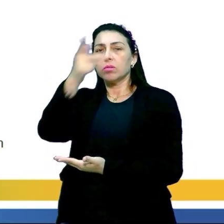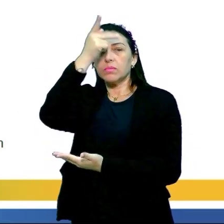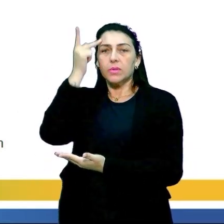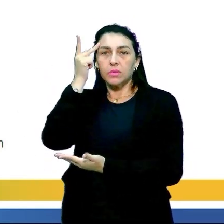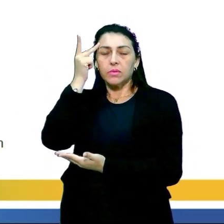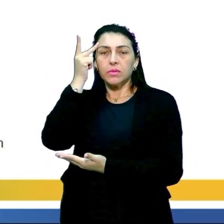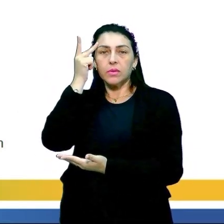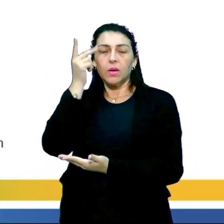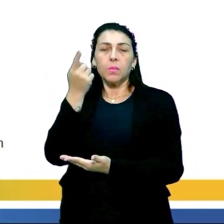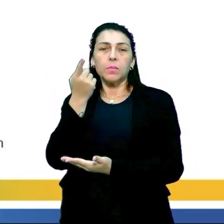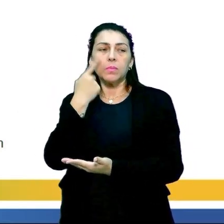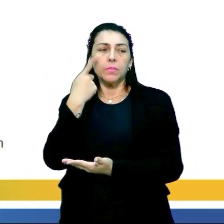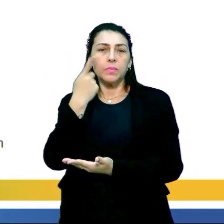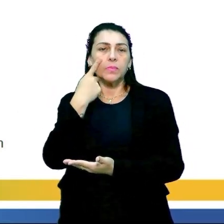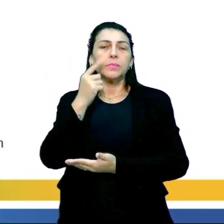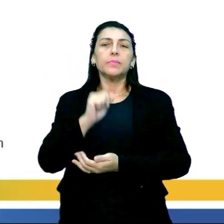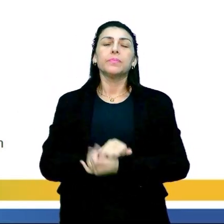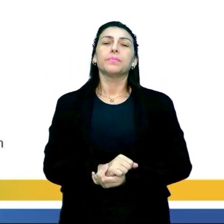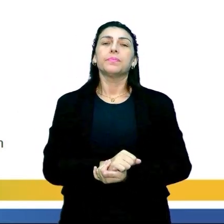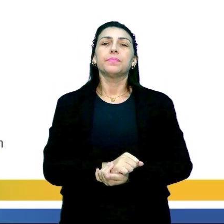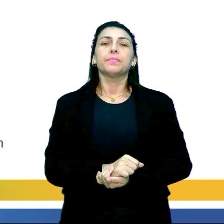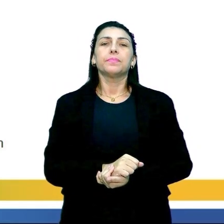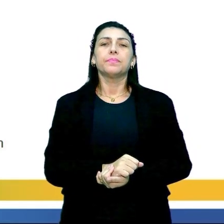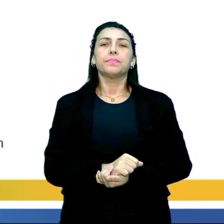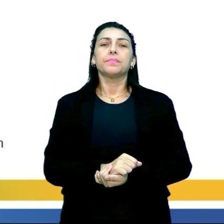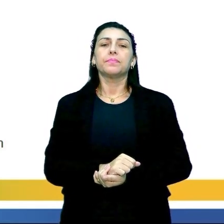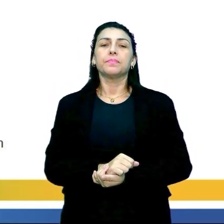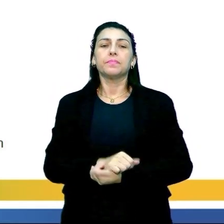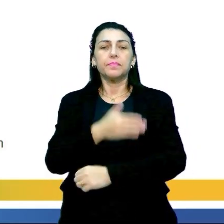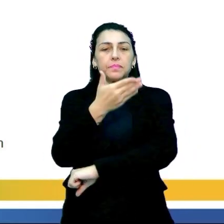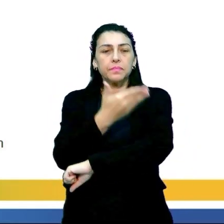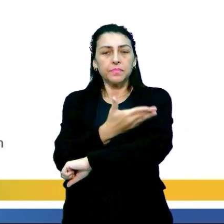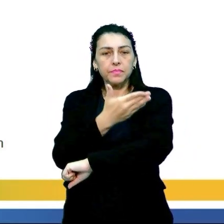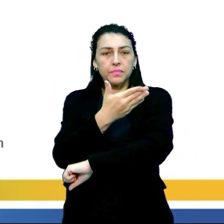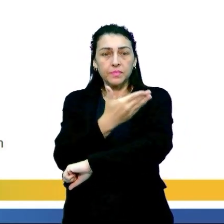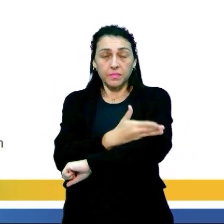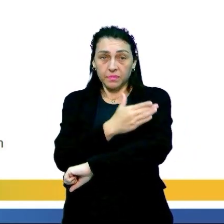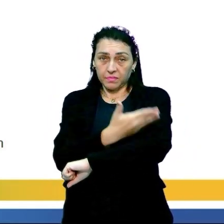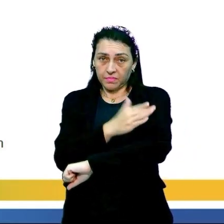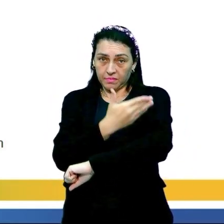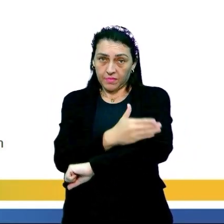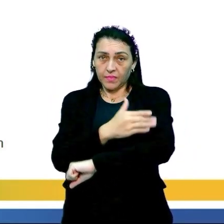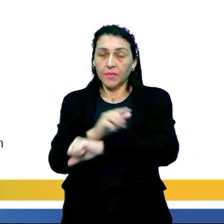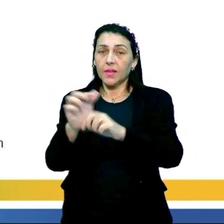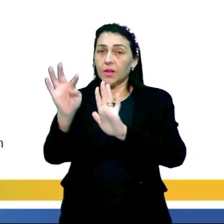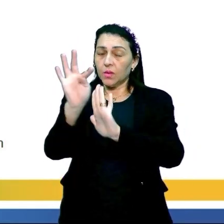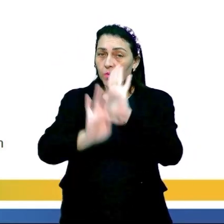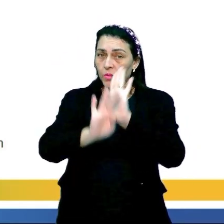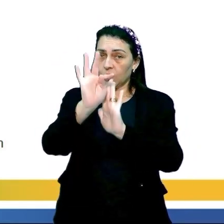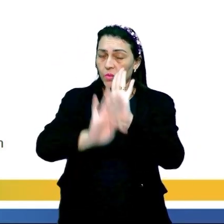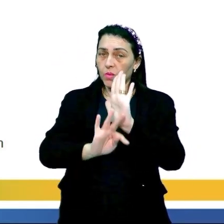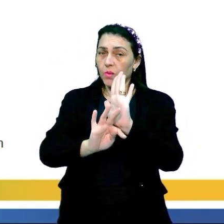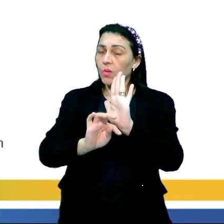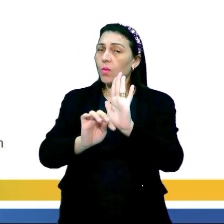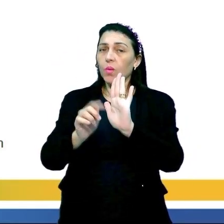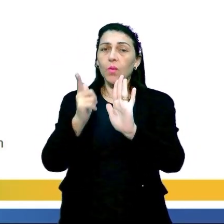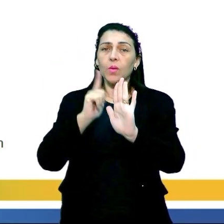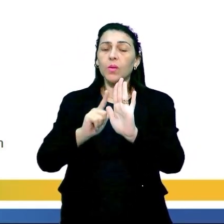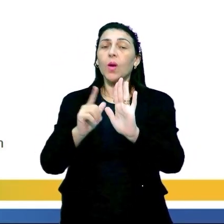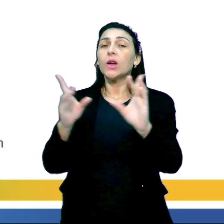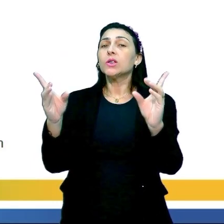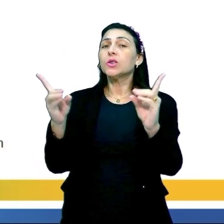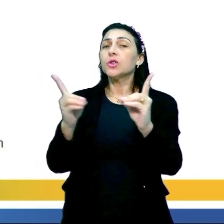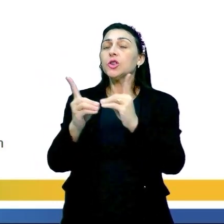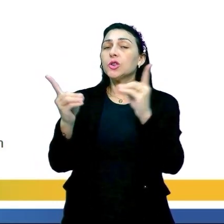outro. Vamos ao comando da questão. As práticas descritas no texto são incompatíveis com a